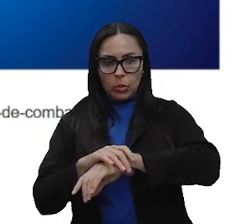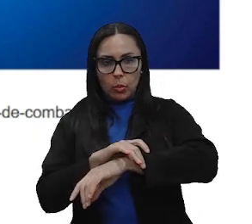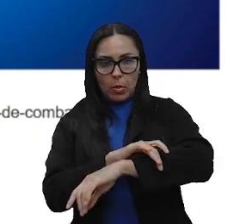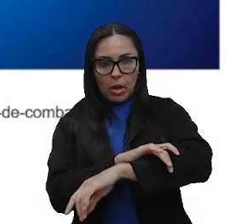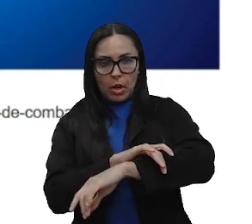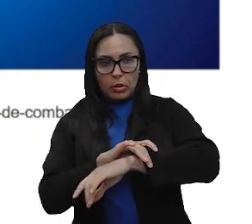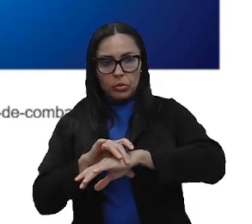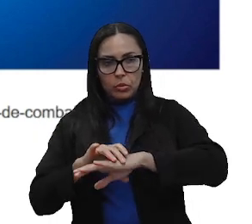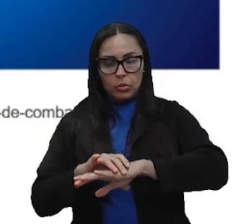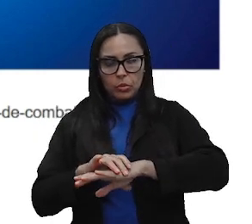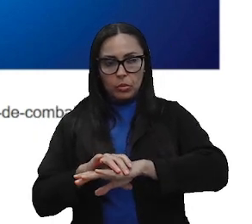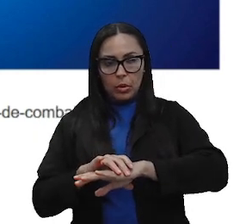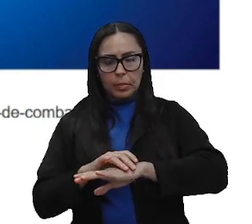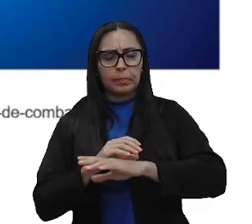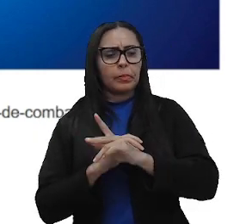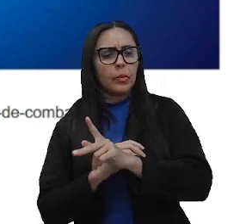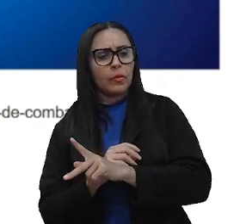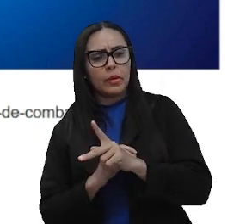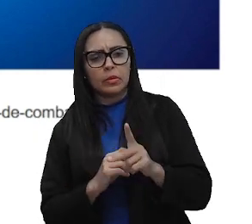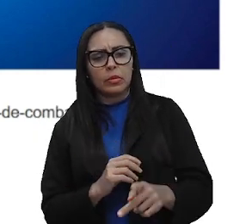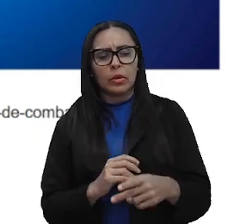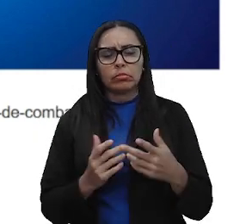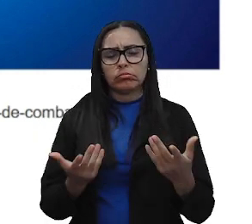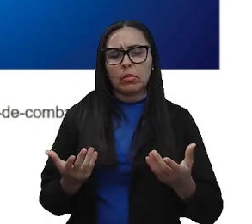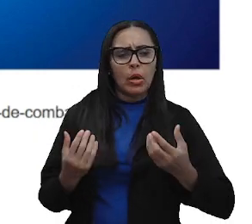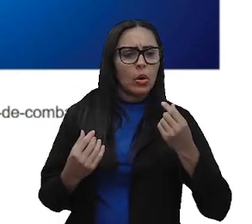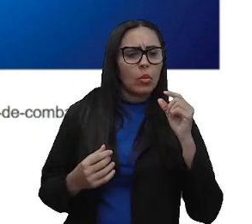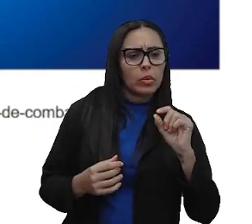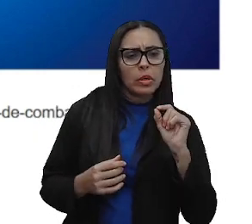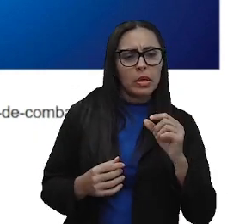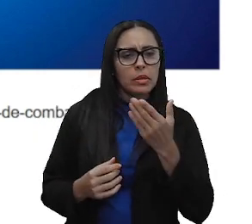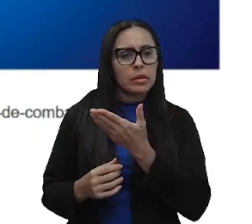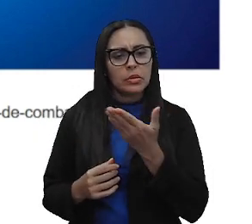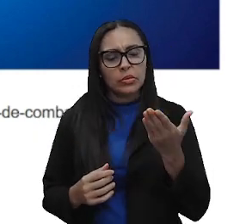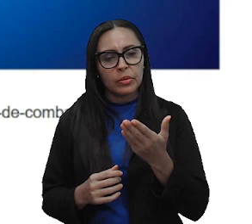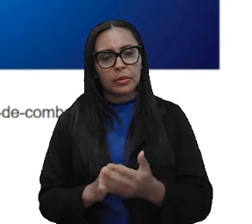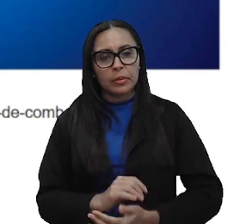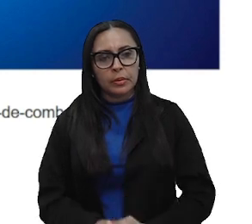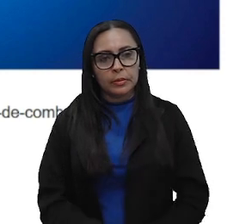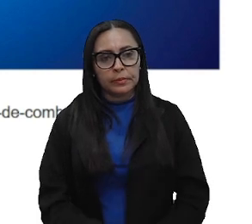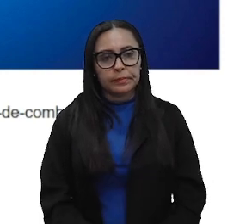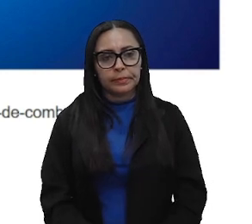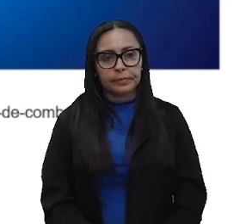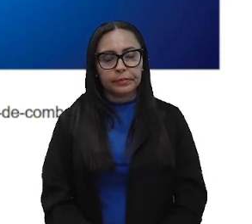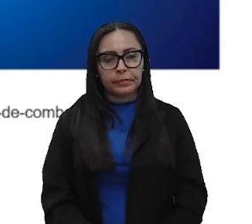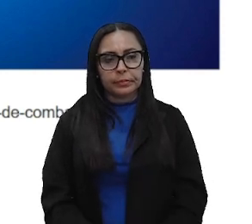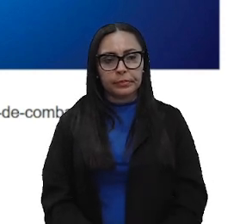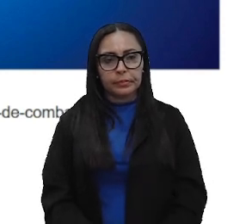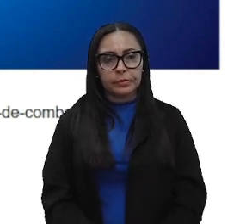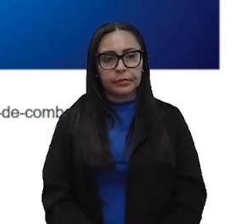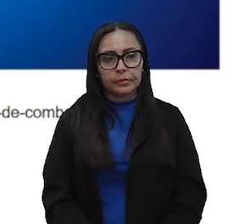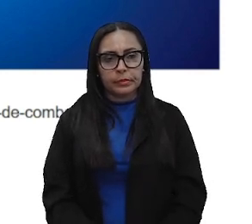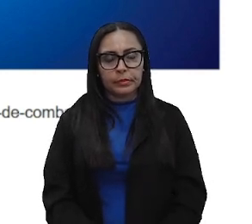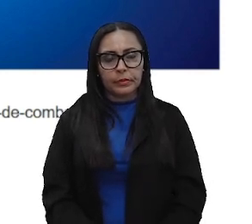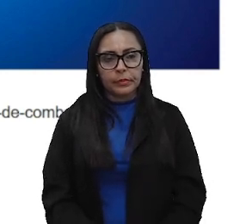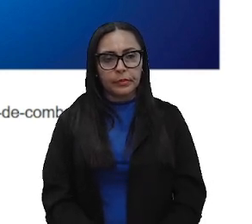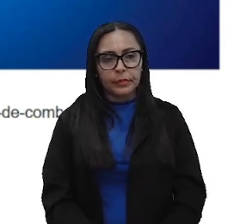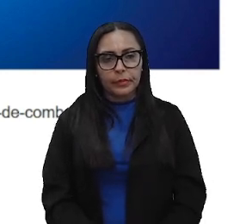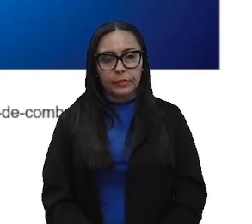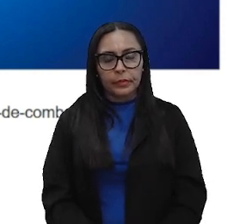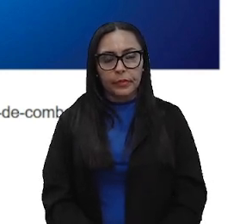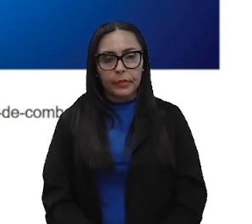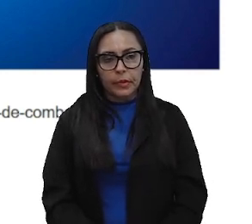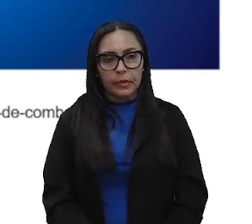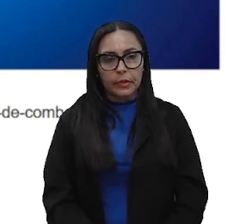professora? Professora Fabiana, isso seria uma lesão? Essa foto dessa mão, essa mão está